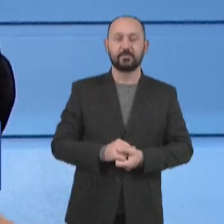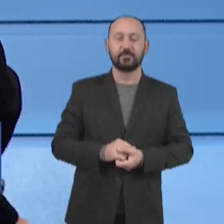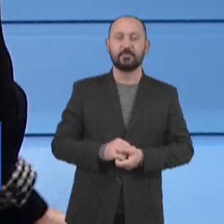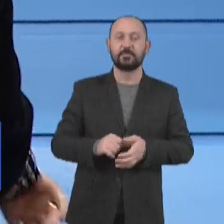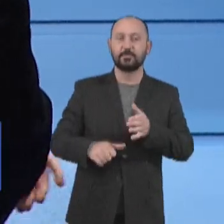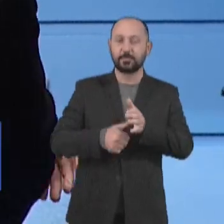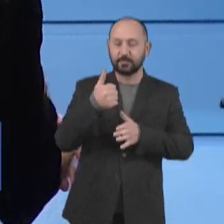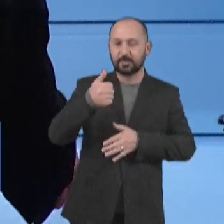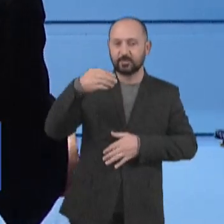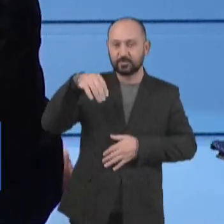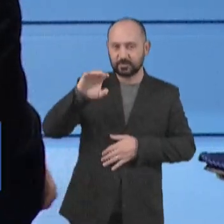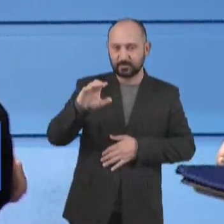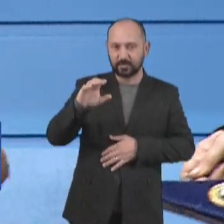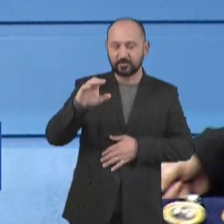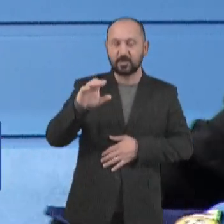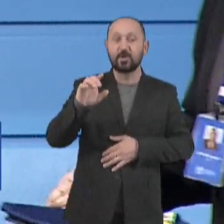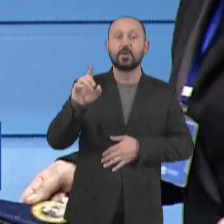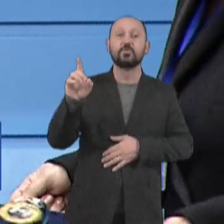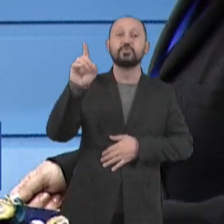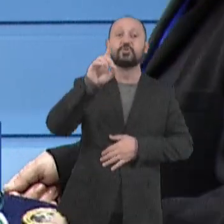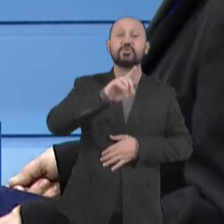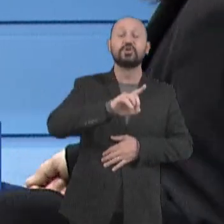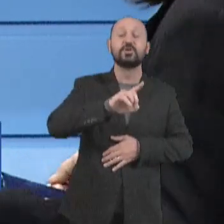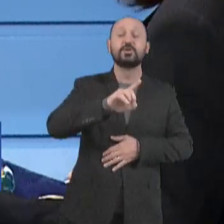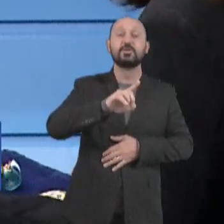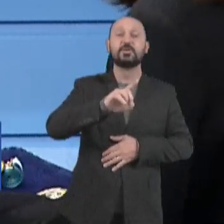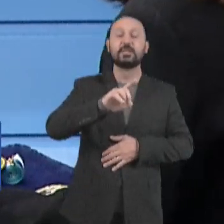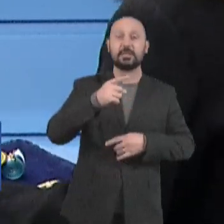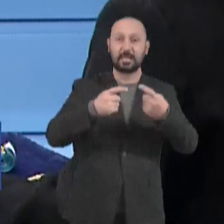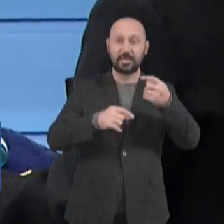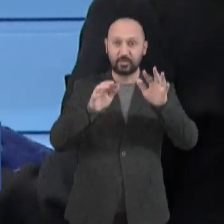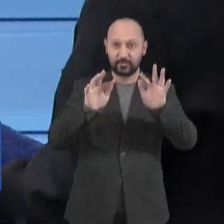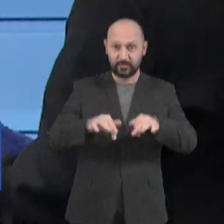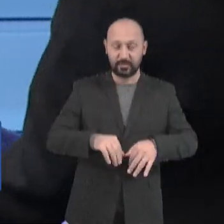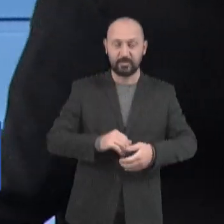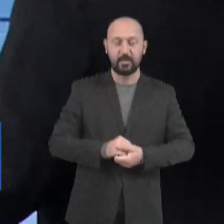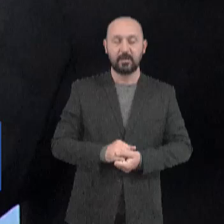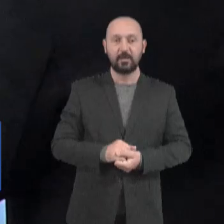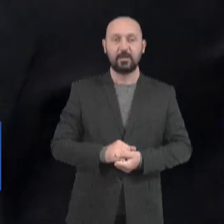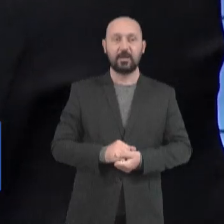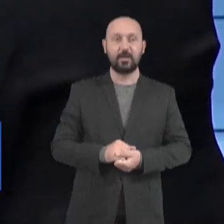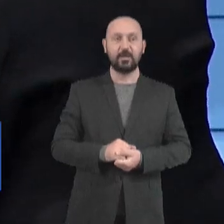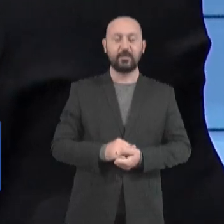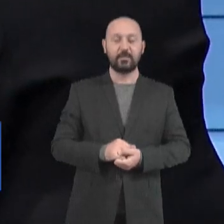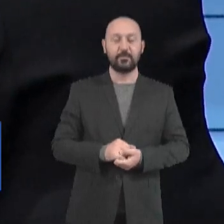1º de Março é a data do fim da guerra.